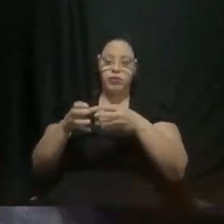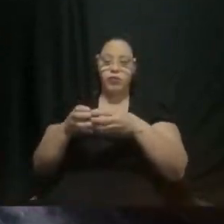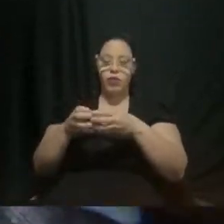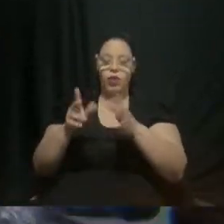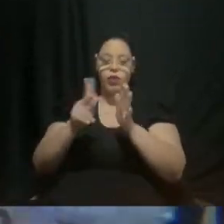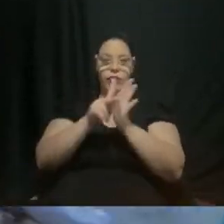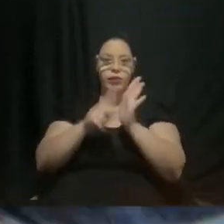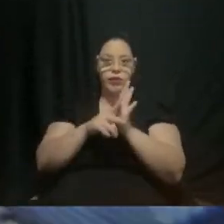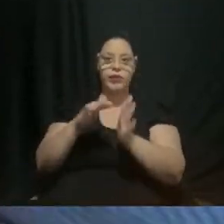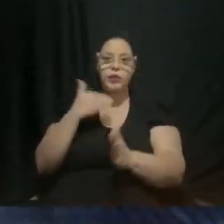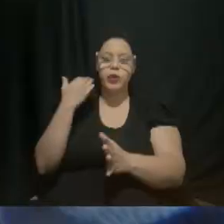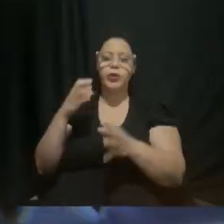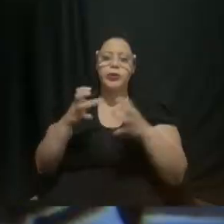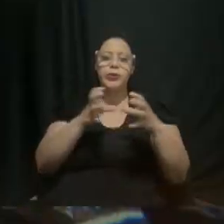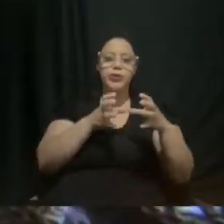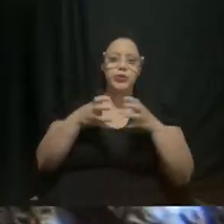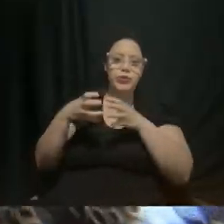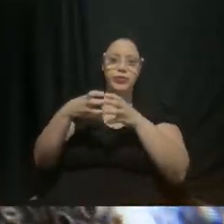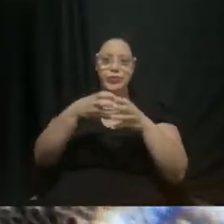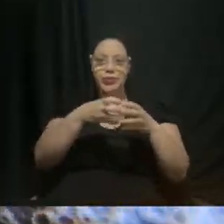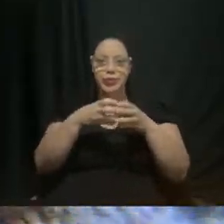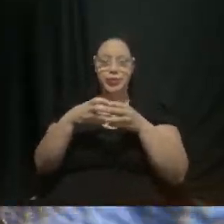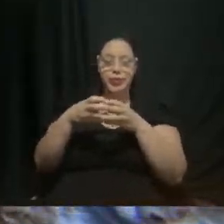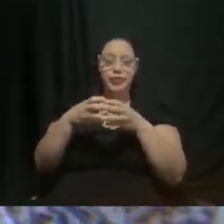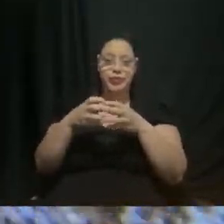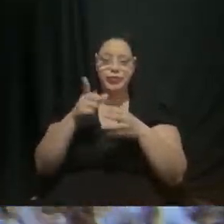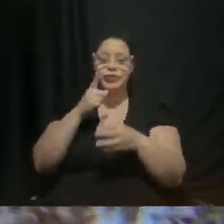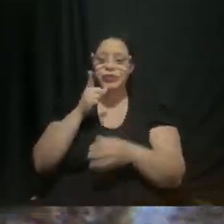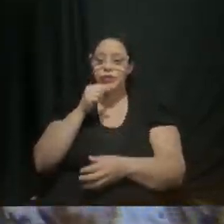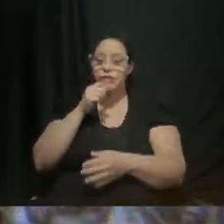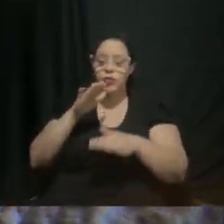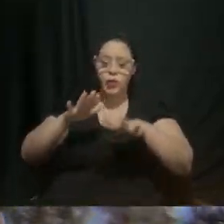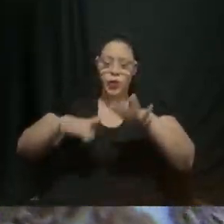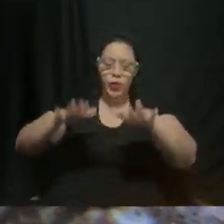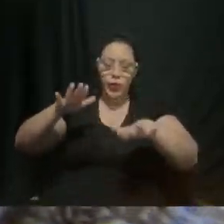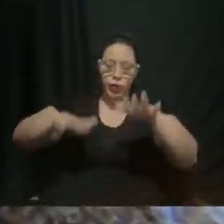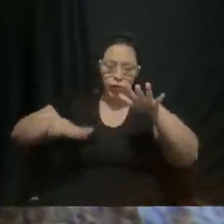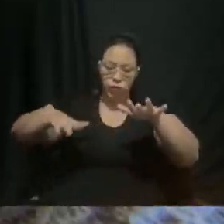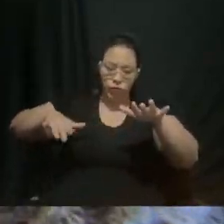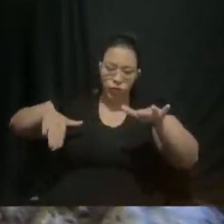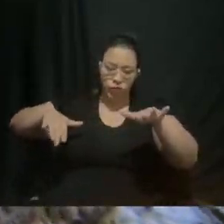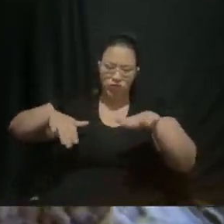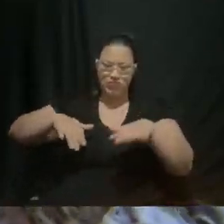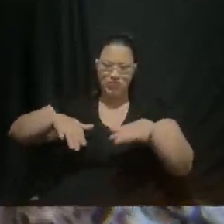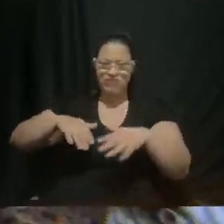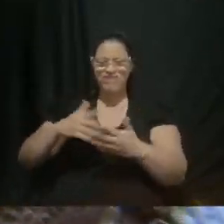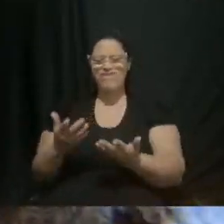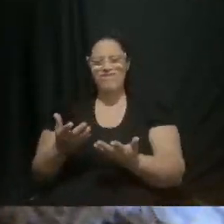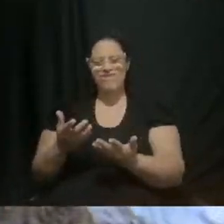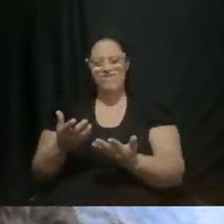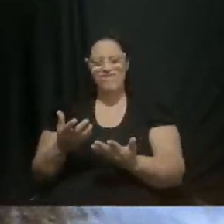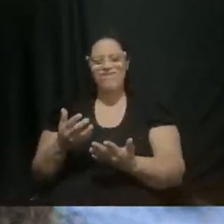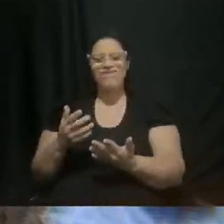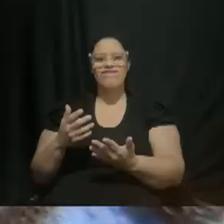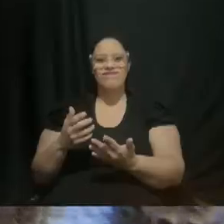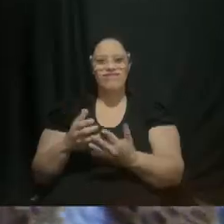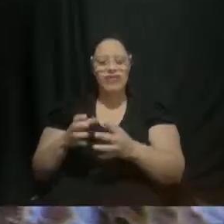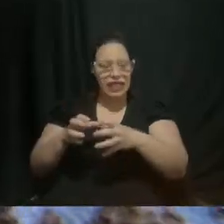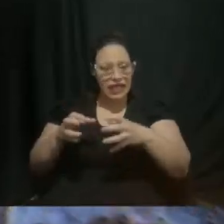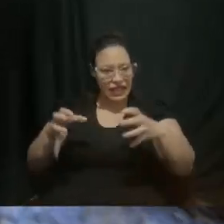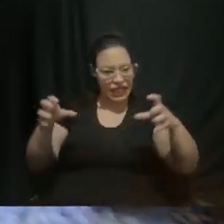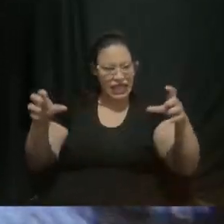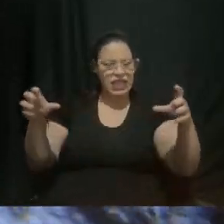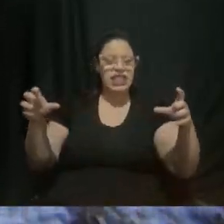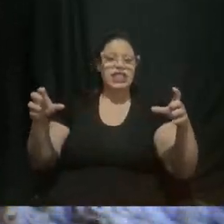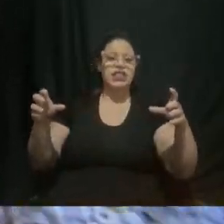corais afeta a vida marinha, causando desequilíbrio ecológico e pode ter consequências de grandes proporções, como a